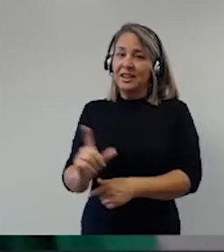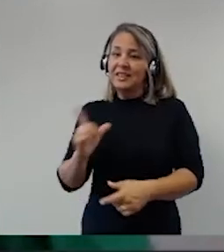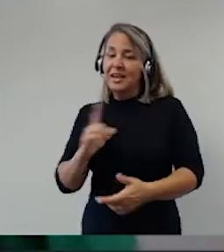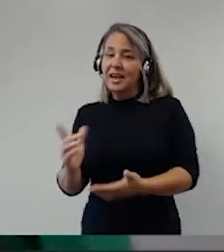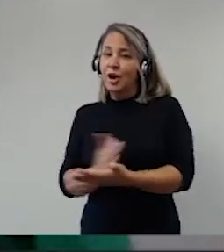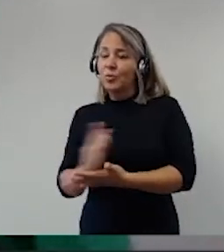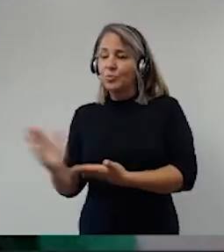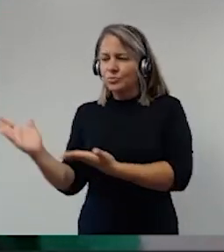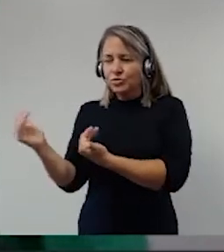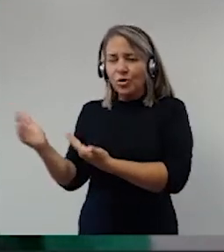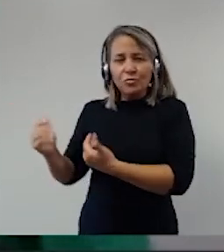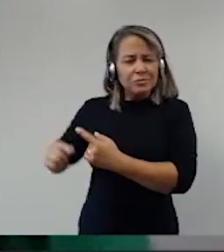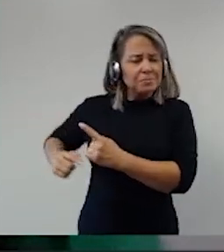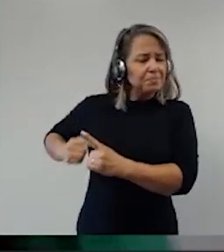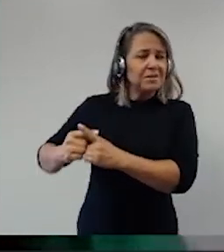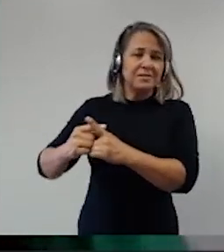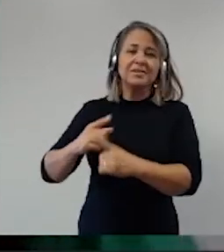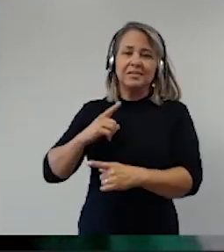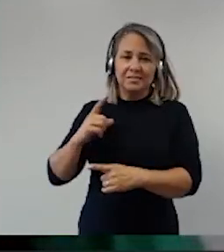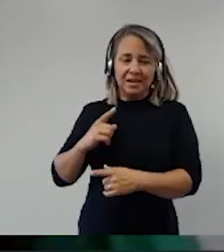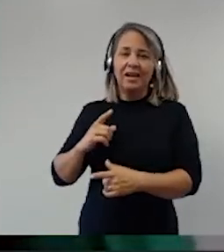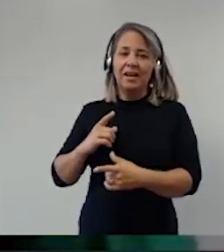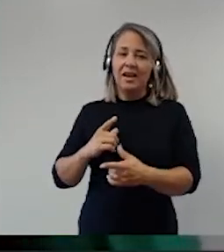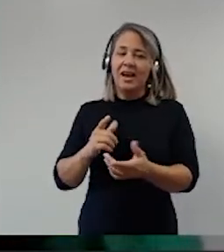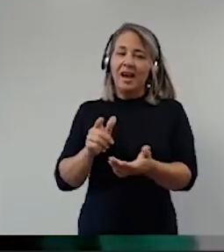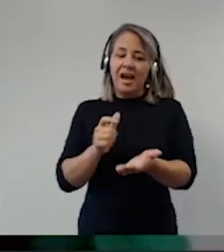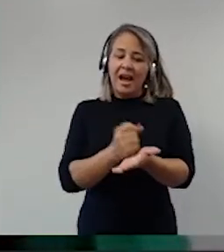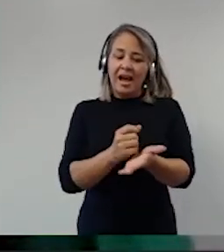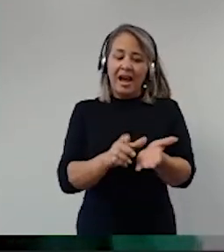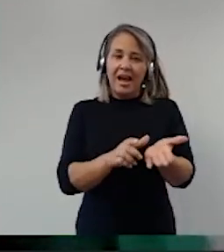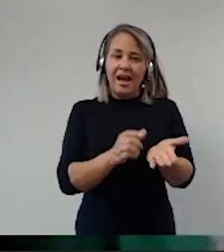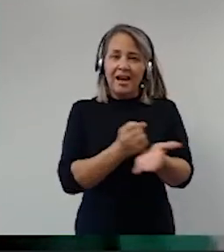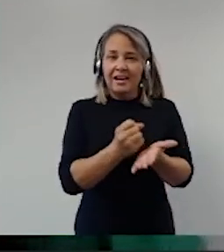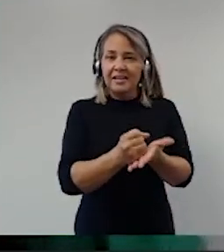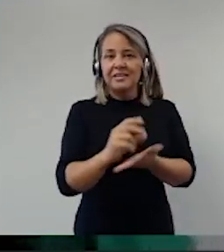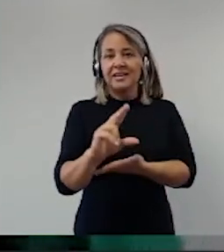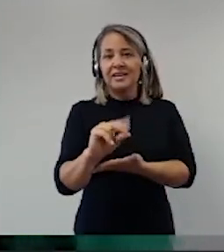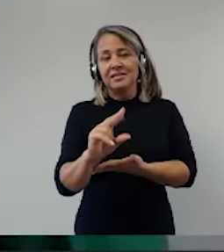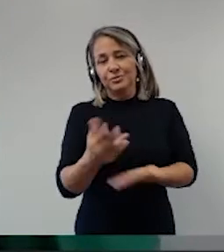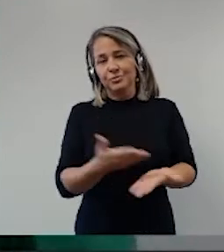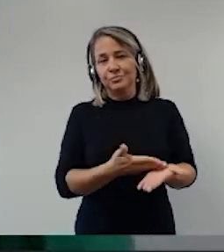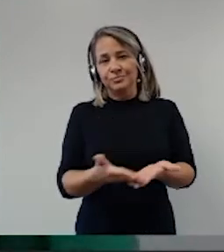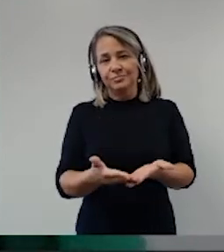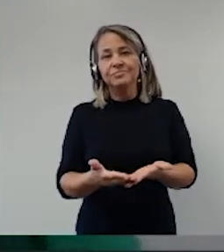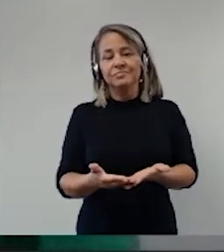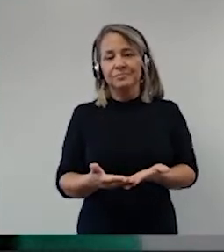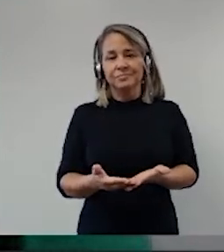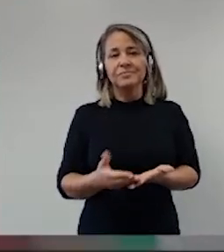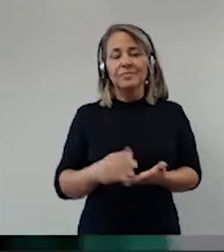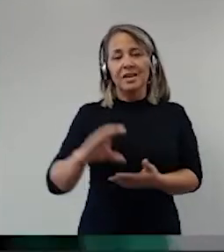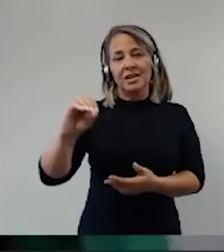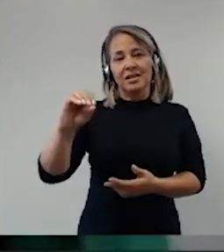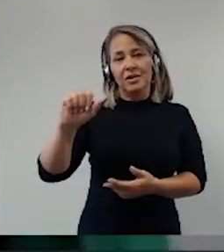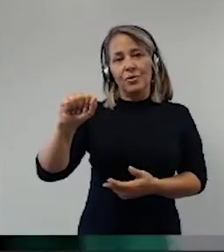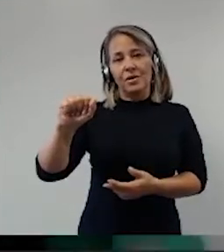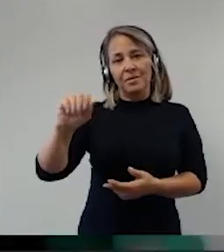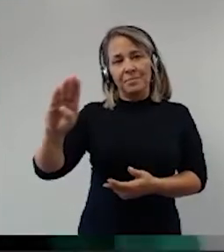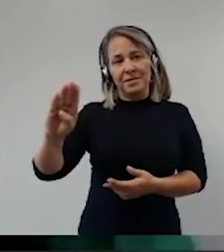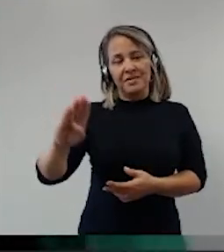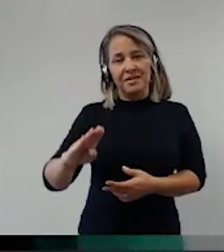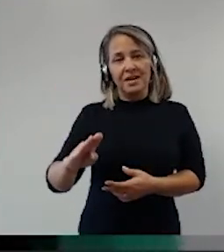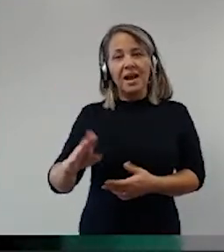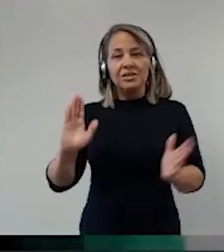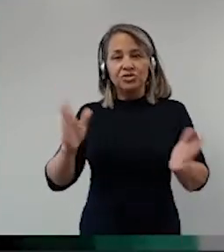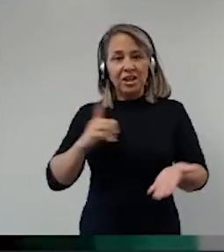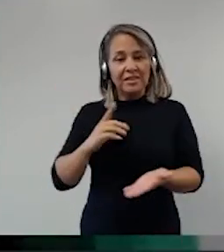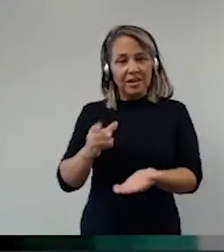jovens, que estão recebendo, inclusive, as carteiras da OAB via Zoom. Então, imagine, nessa dimensão, você está